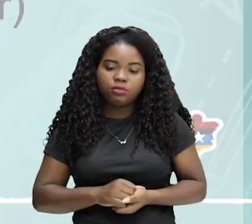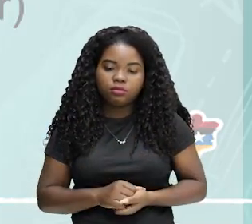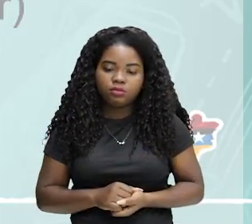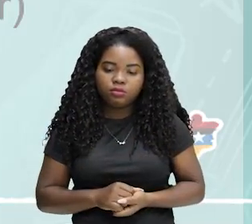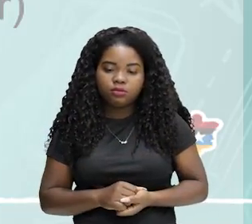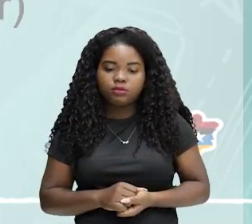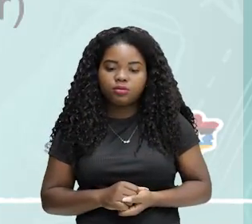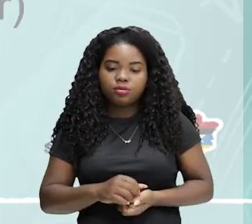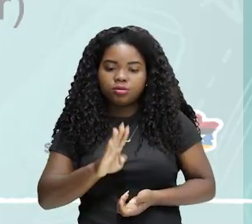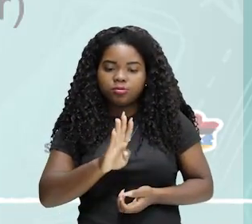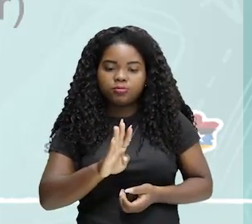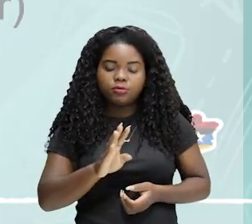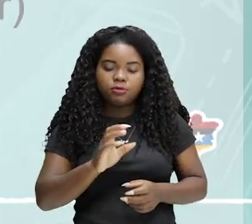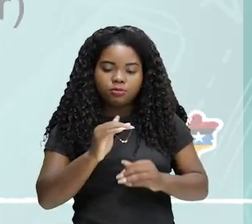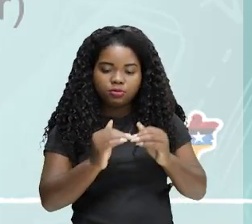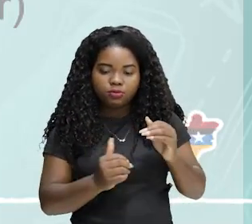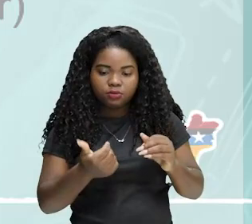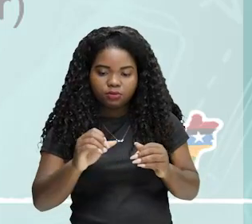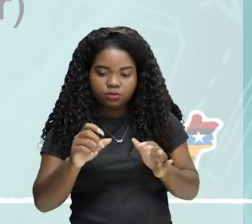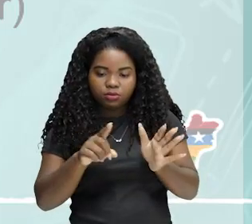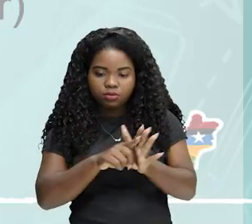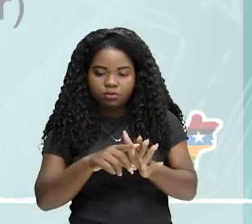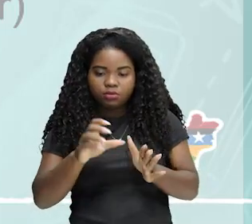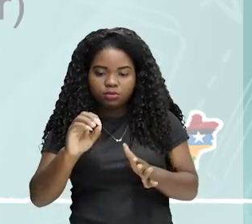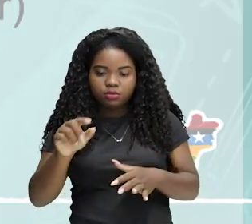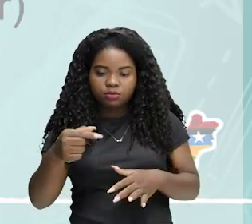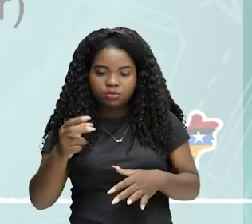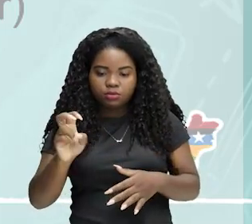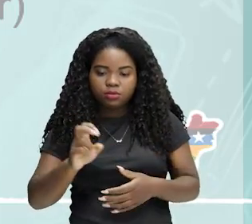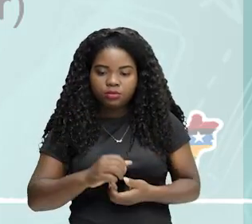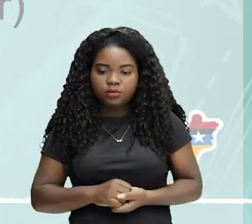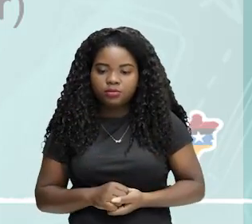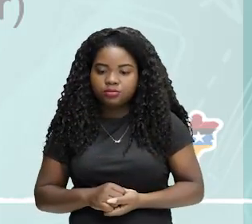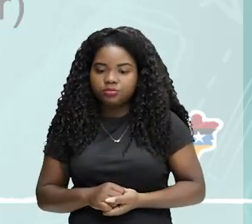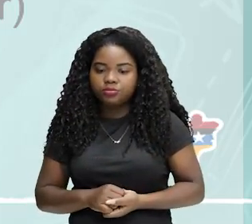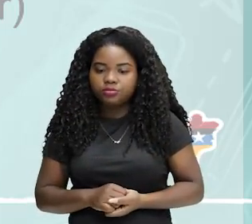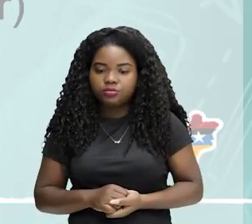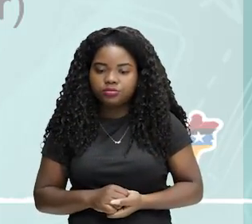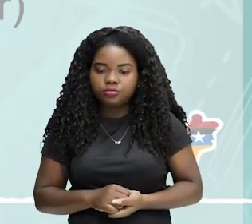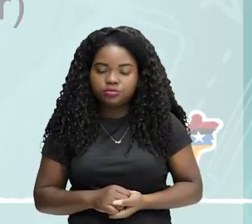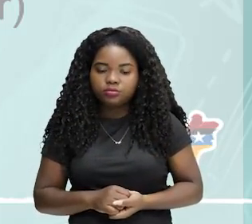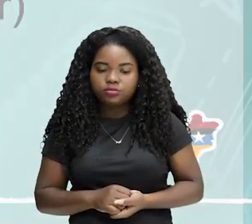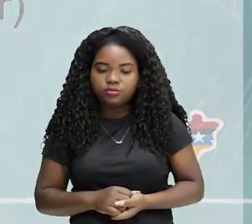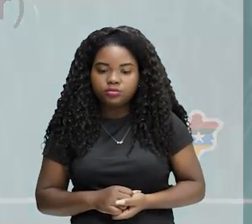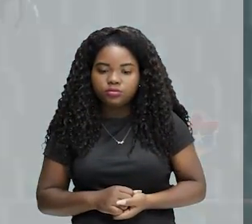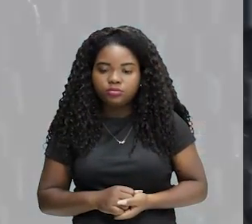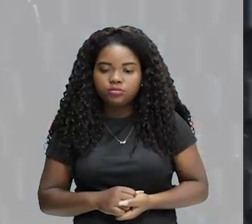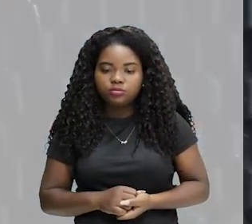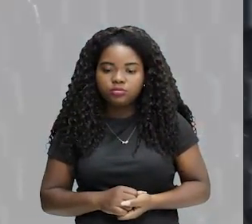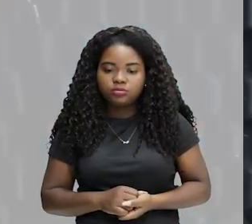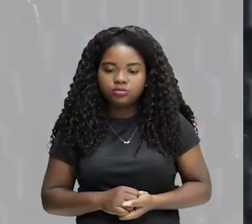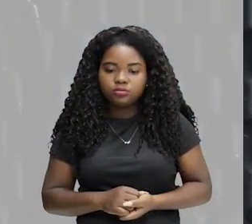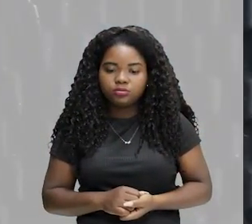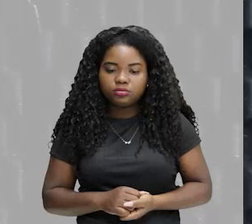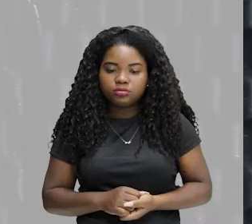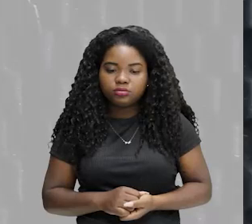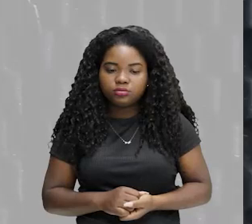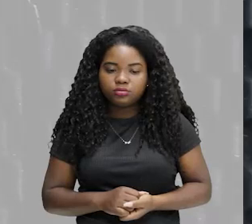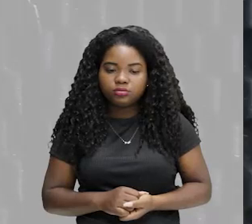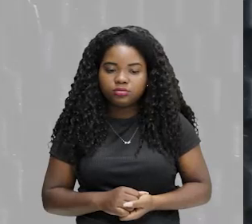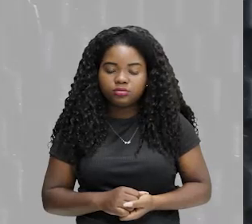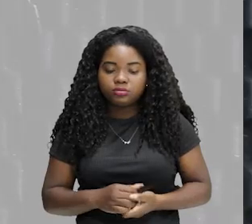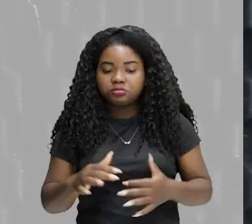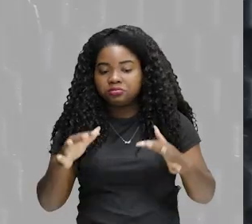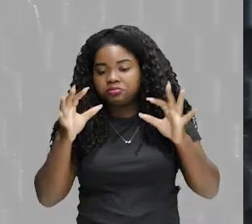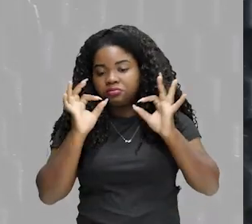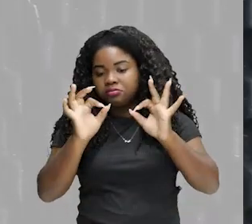b menor do que 10 elevado a menos meio. Guardei essa outra informação. Aqui, né, chama a tua